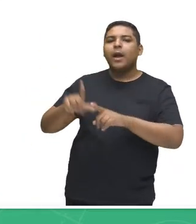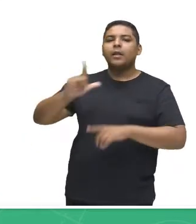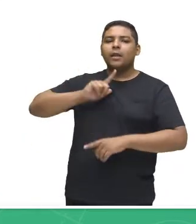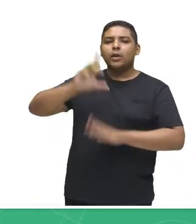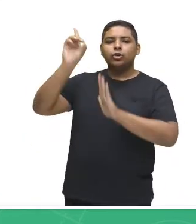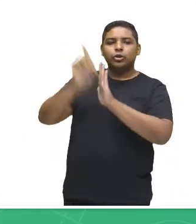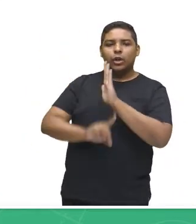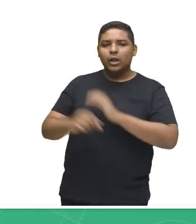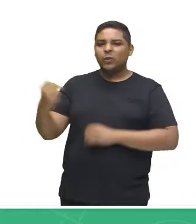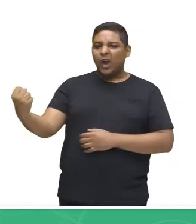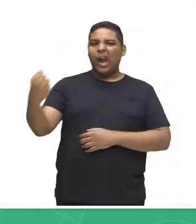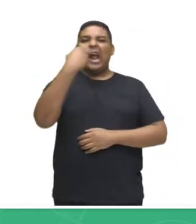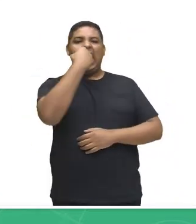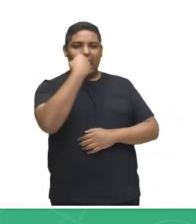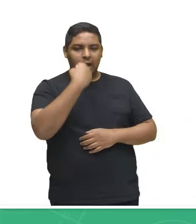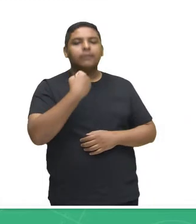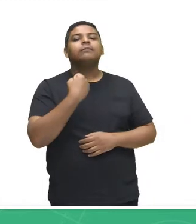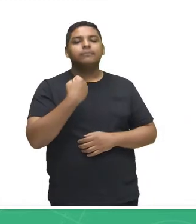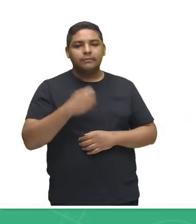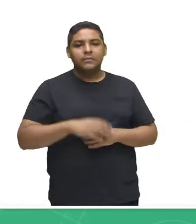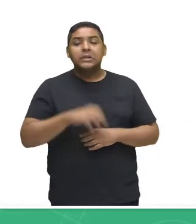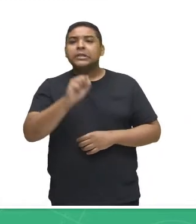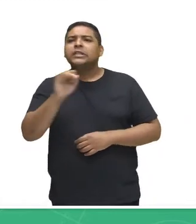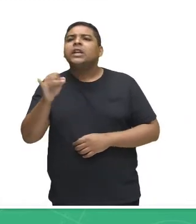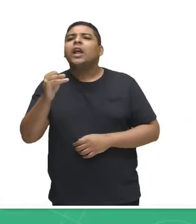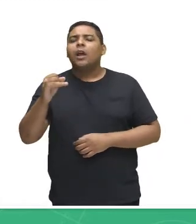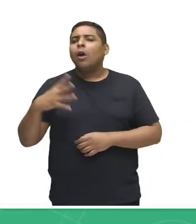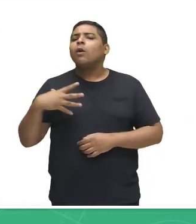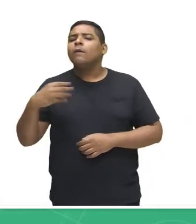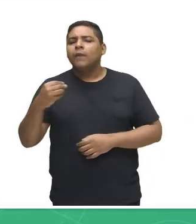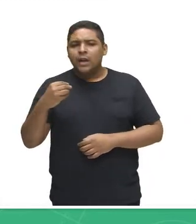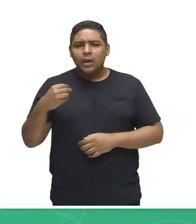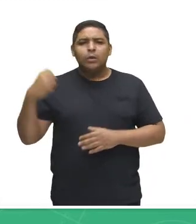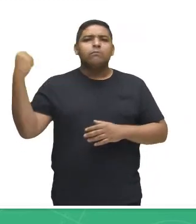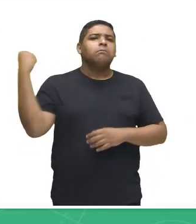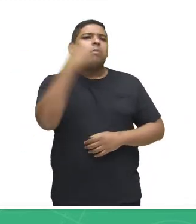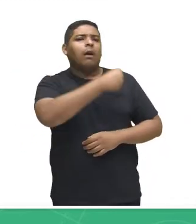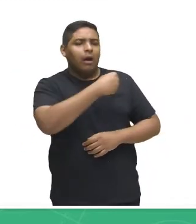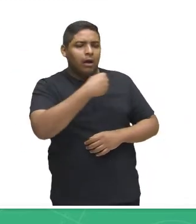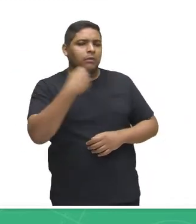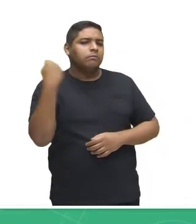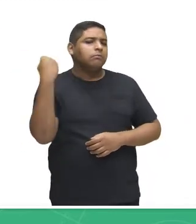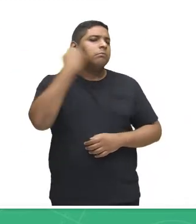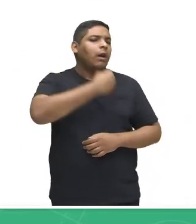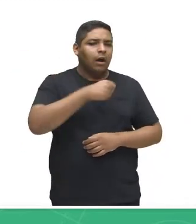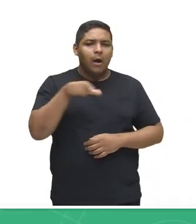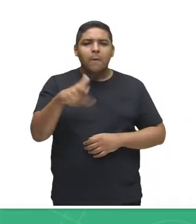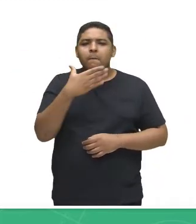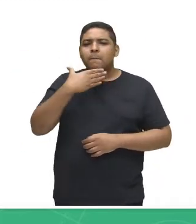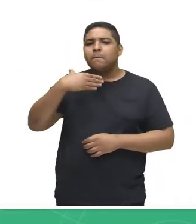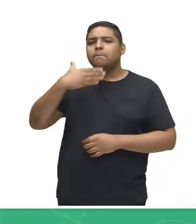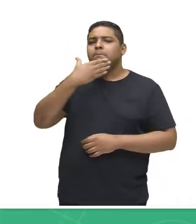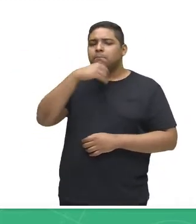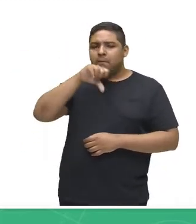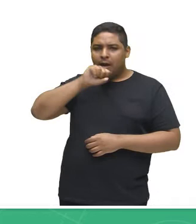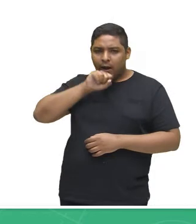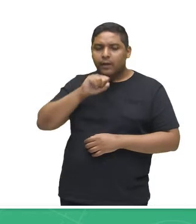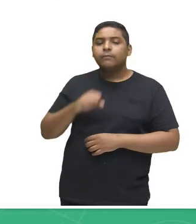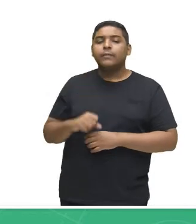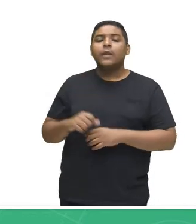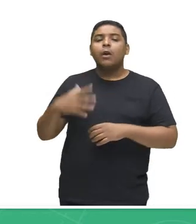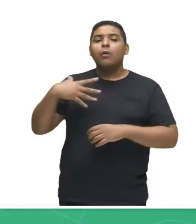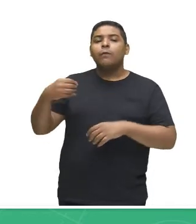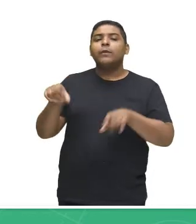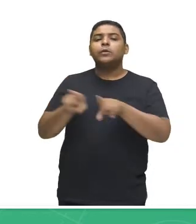tipo, se um filho bate num pai, o que vai acontecer? Esse filho tem a mão decepada. Se uma